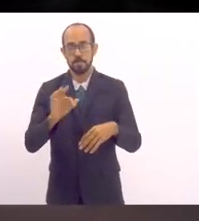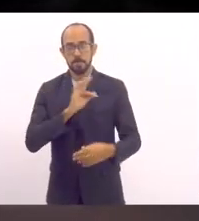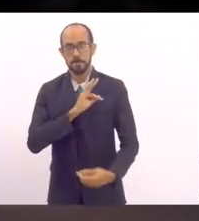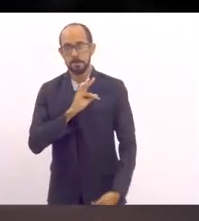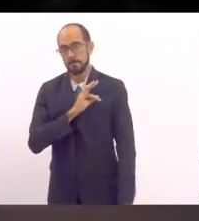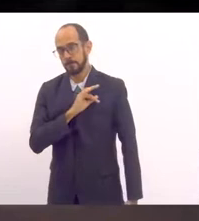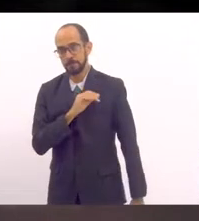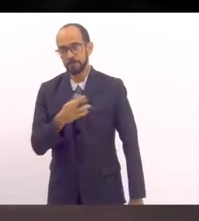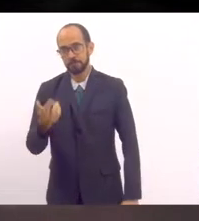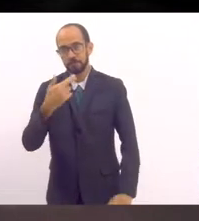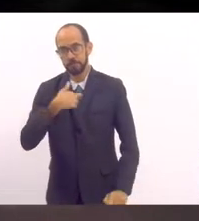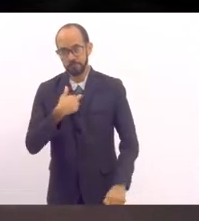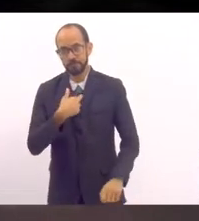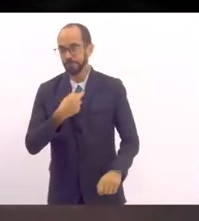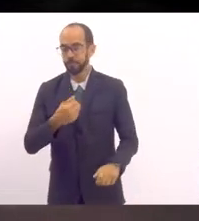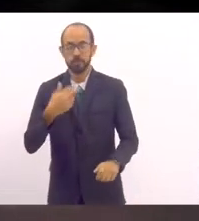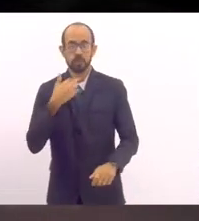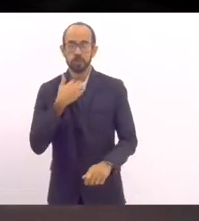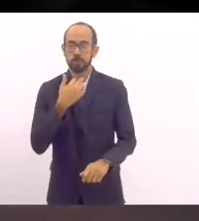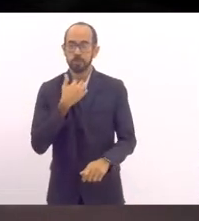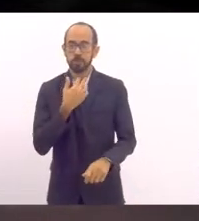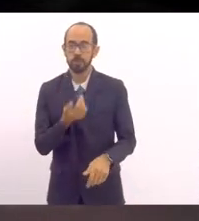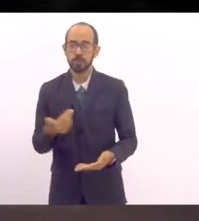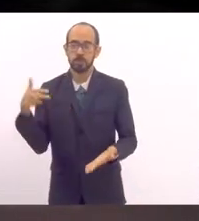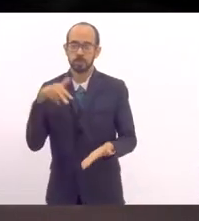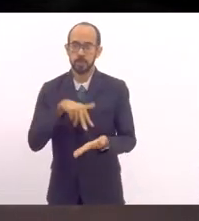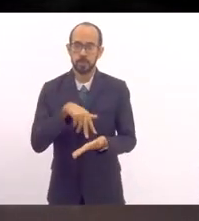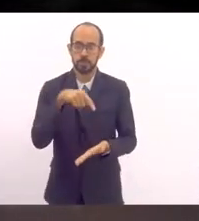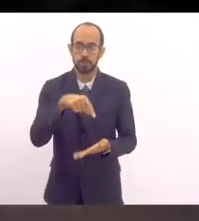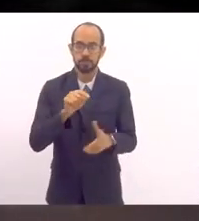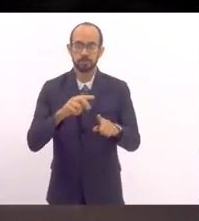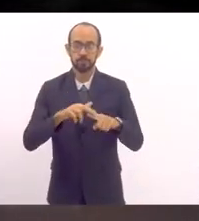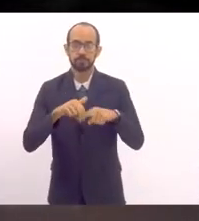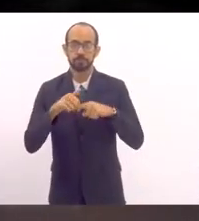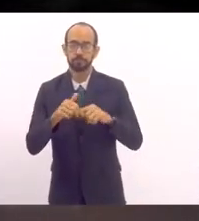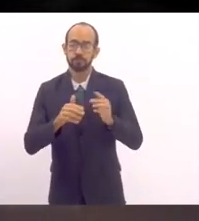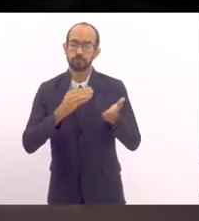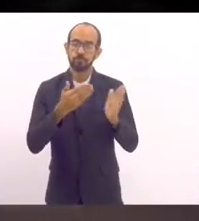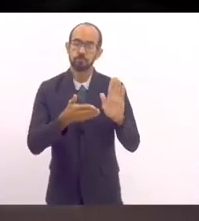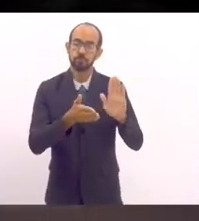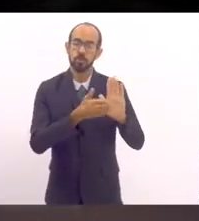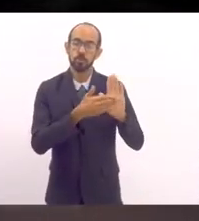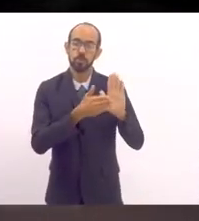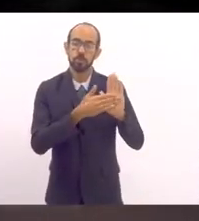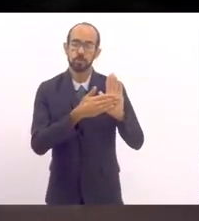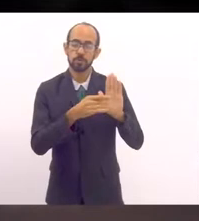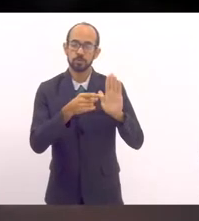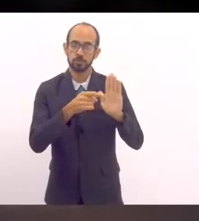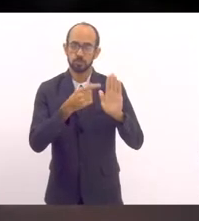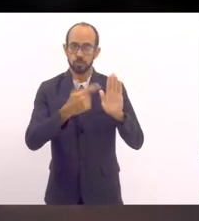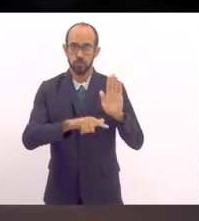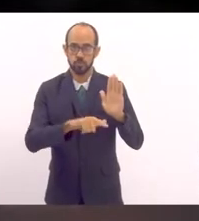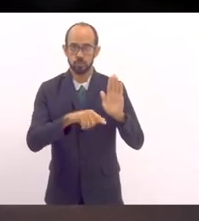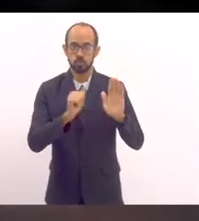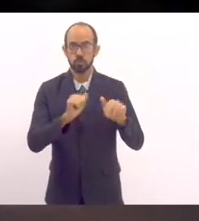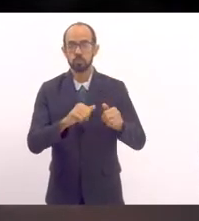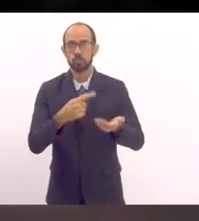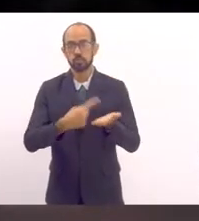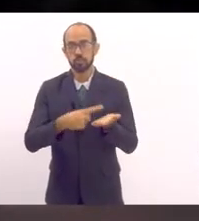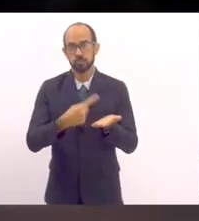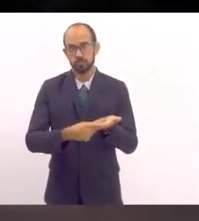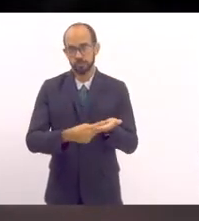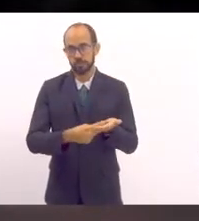que não poderiam estar presentes devido a compromissos já agendados. Devido à presença de